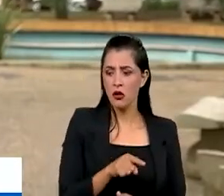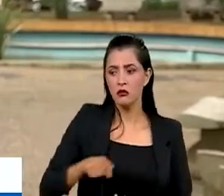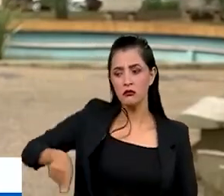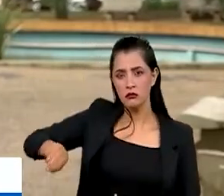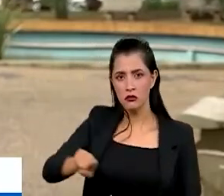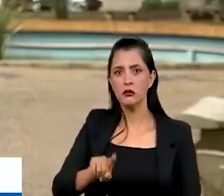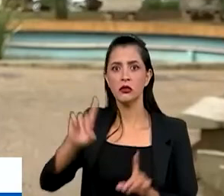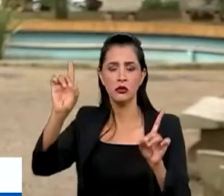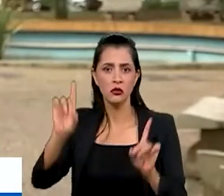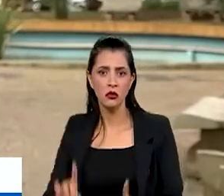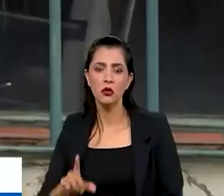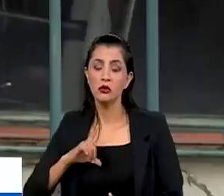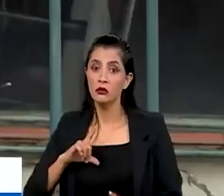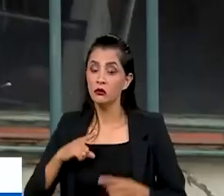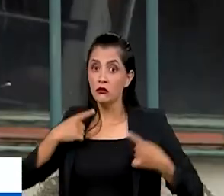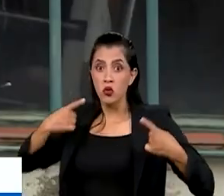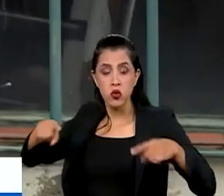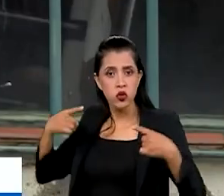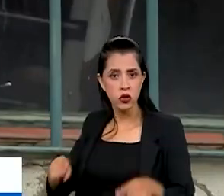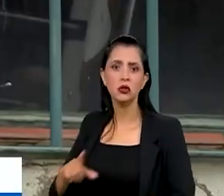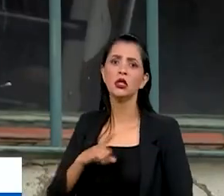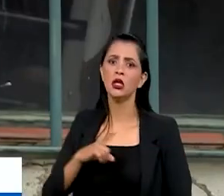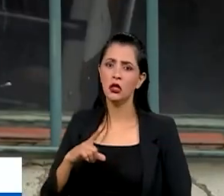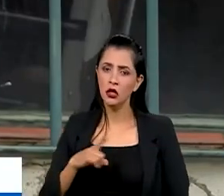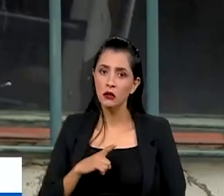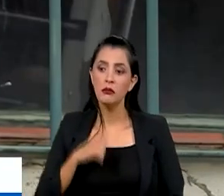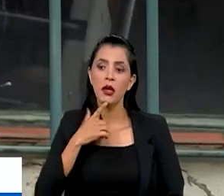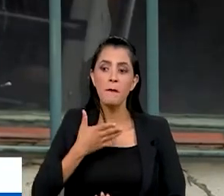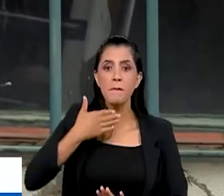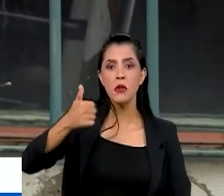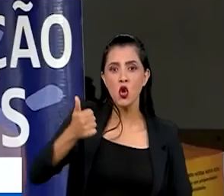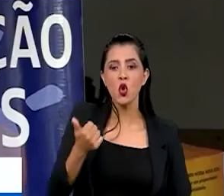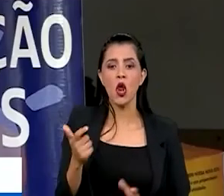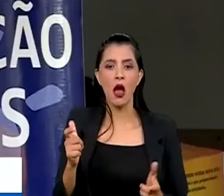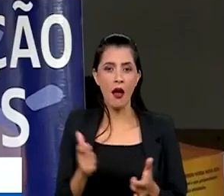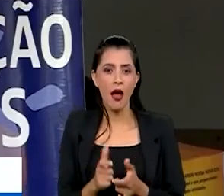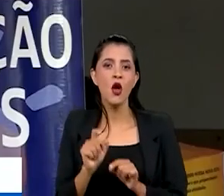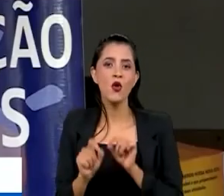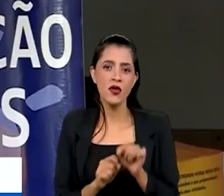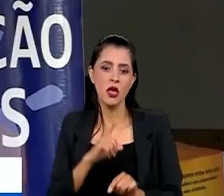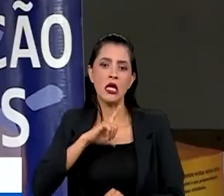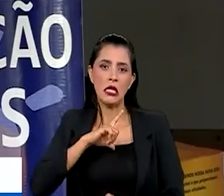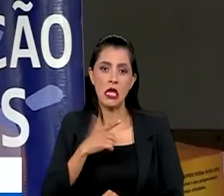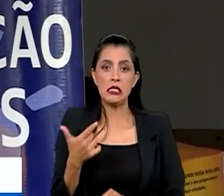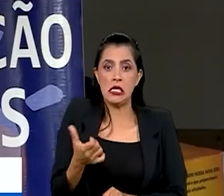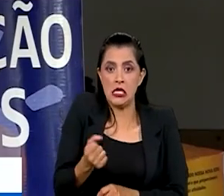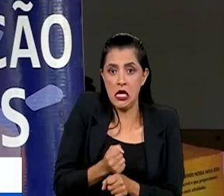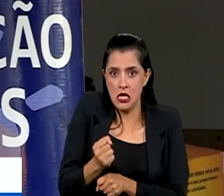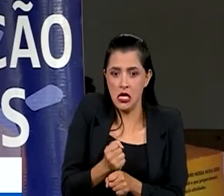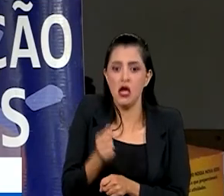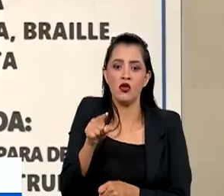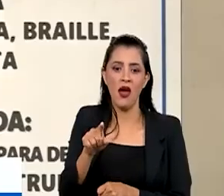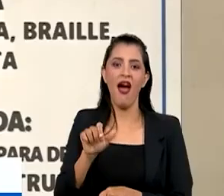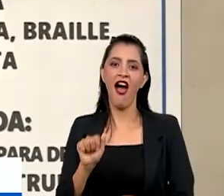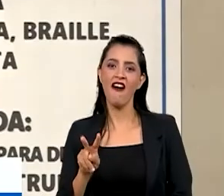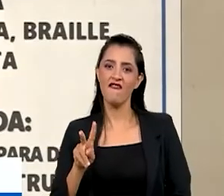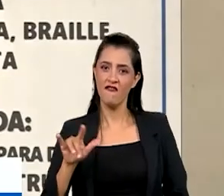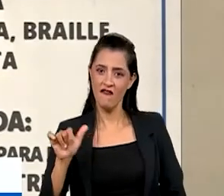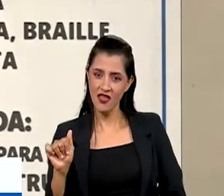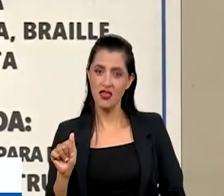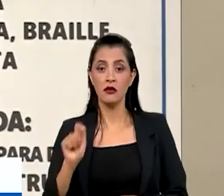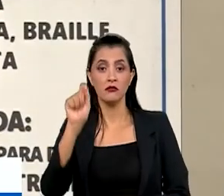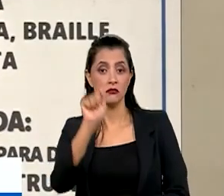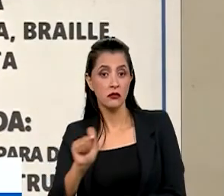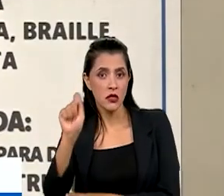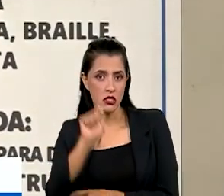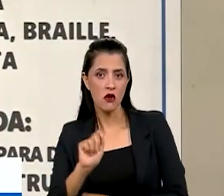ainda enfrentam muitos desafios. Para tentar melhorar esses números em Araras, existe há 16 anos a AVIDA, a Associação